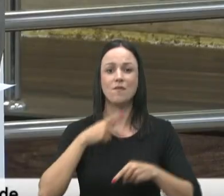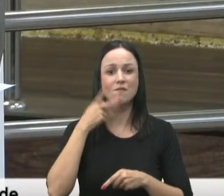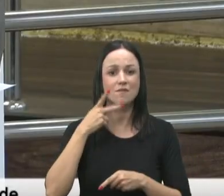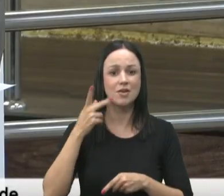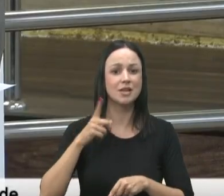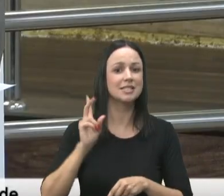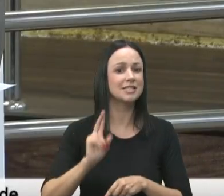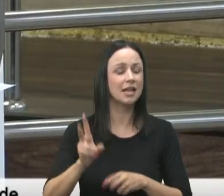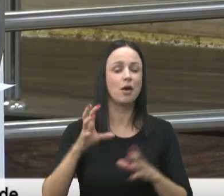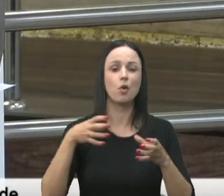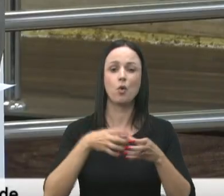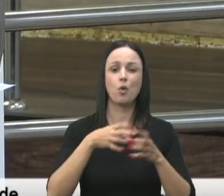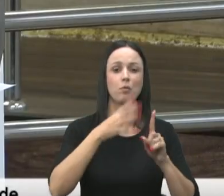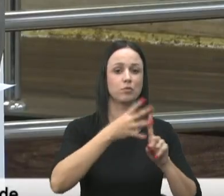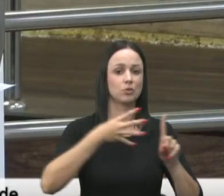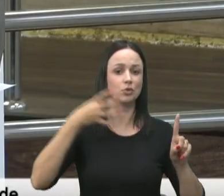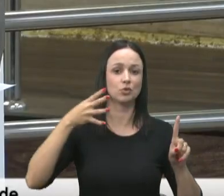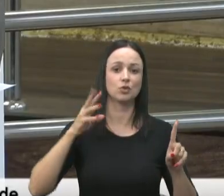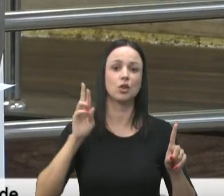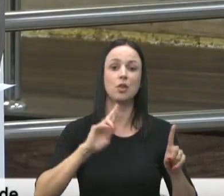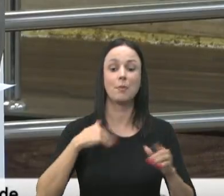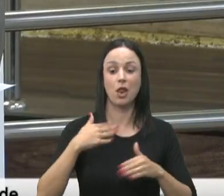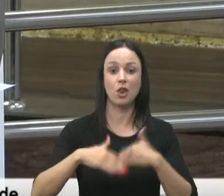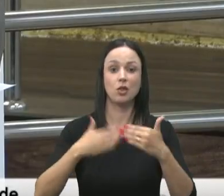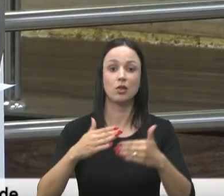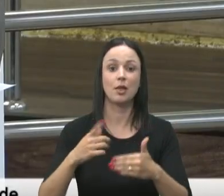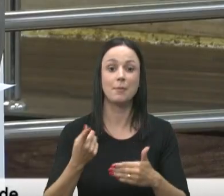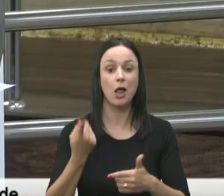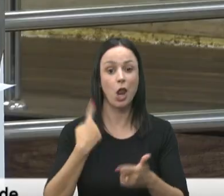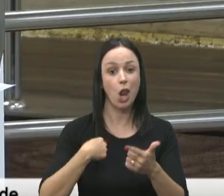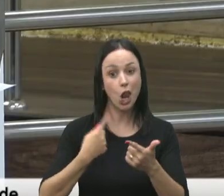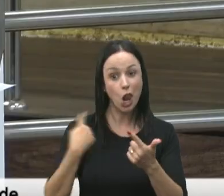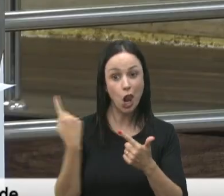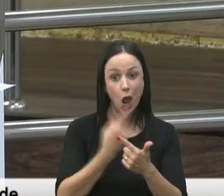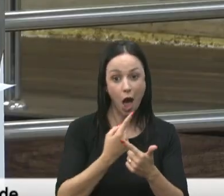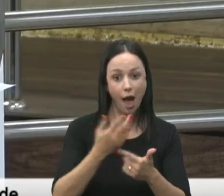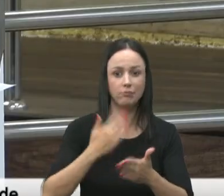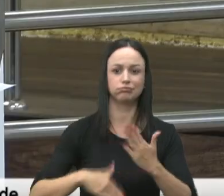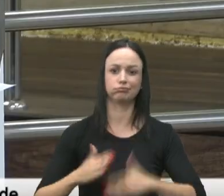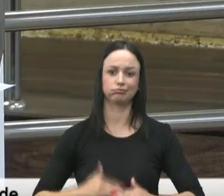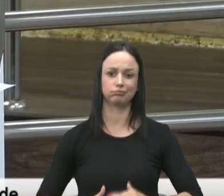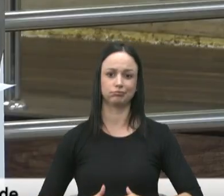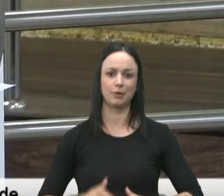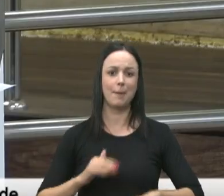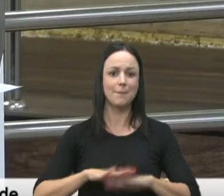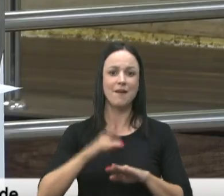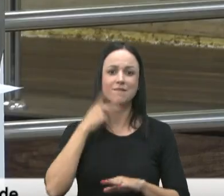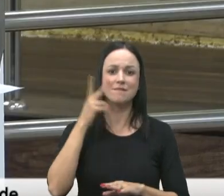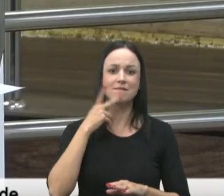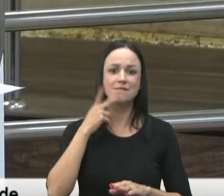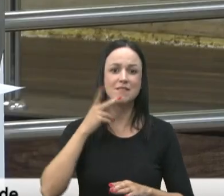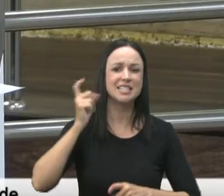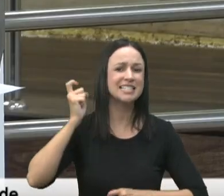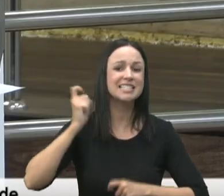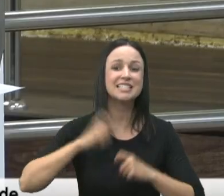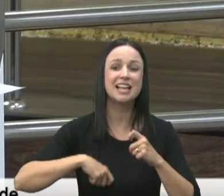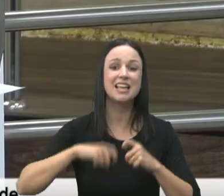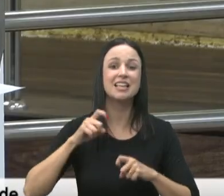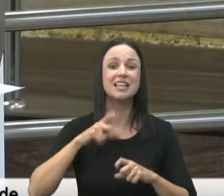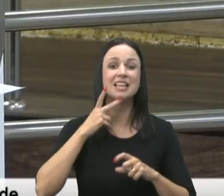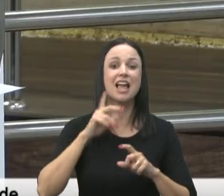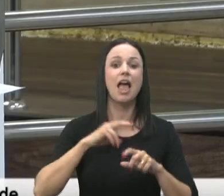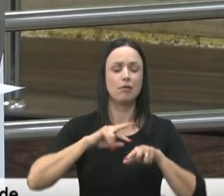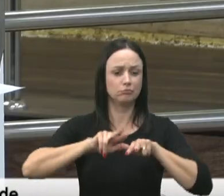população LGBT, não para que a gente avance, mas para que a gente retroceda. Quem mais fala sobre sexo no Brasil hoje, e